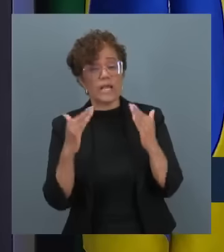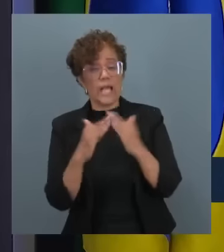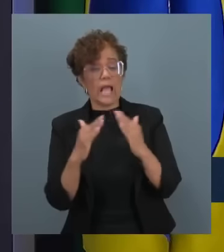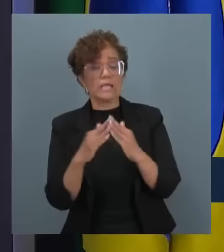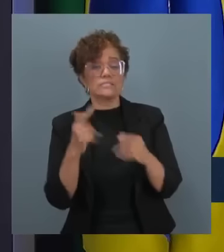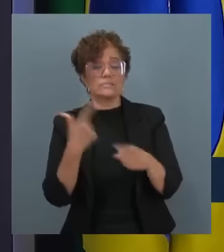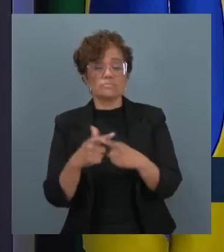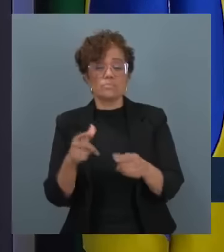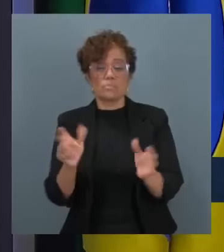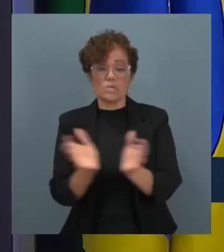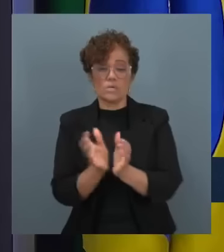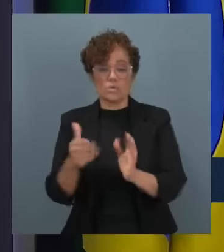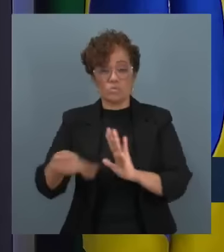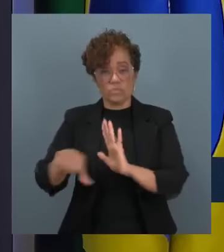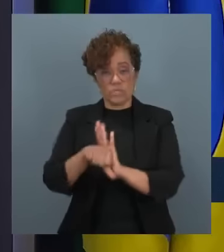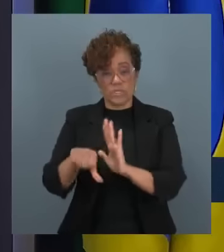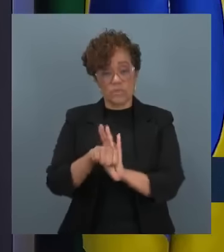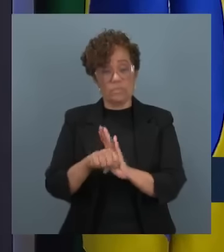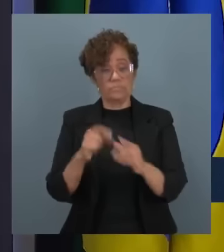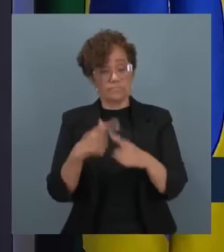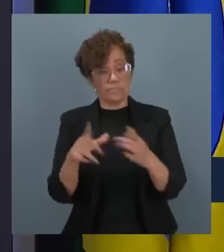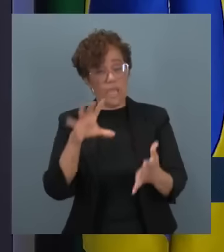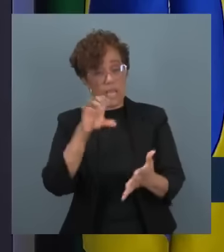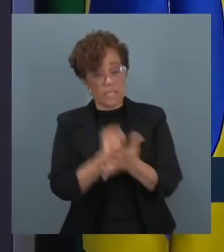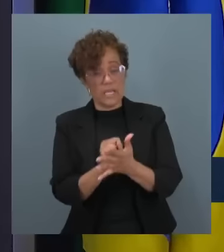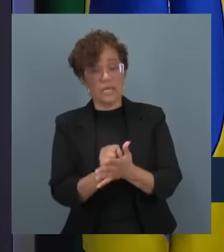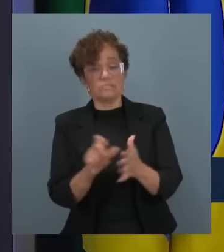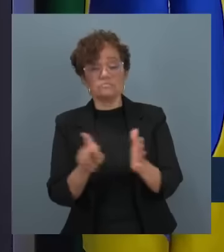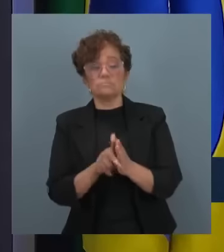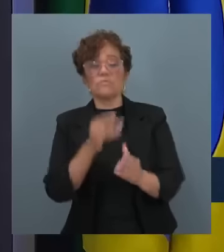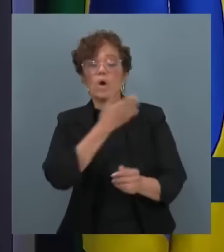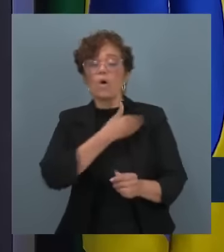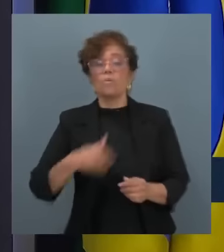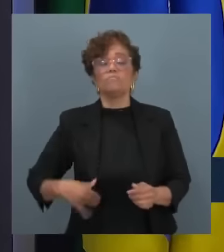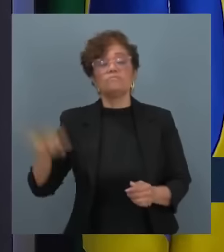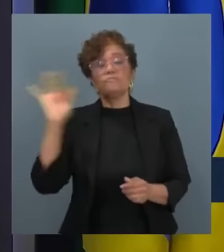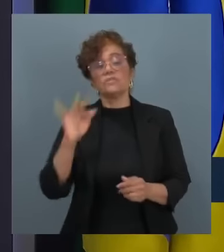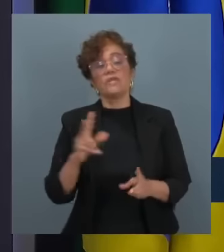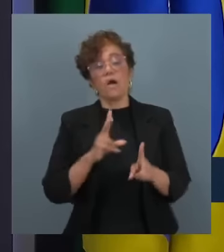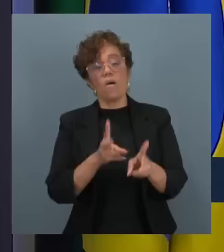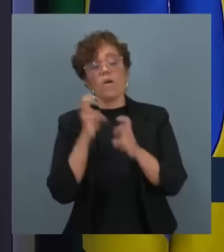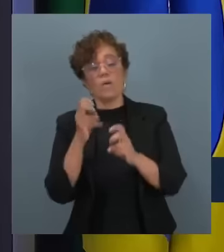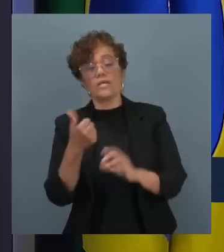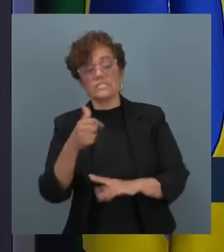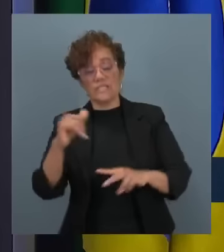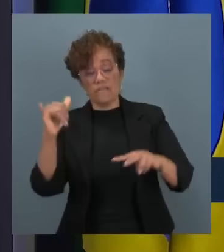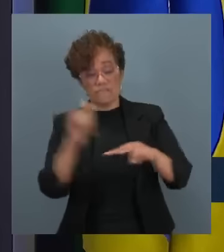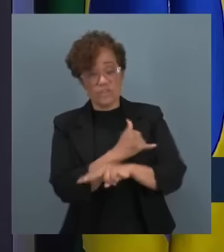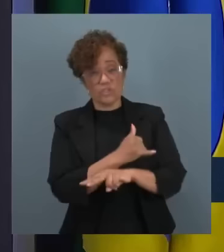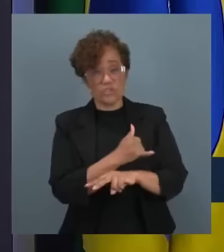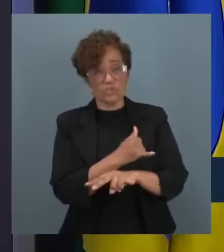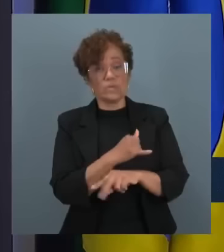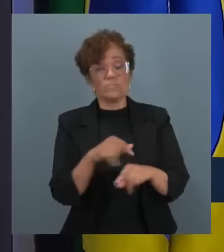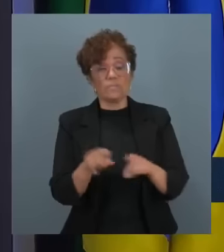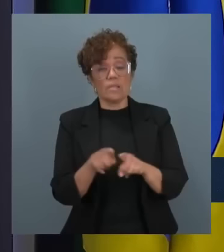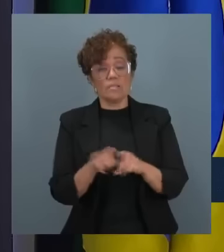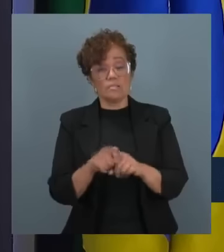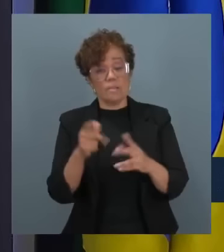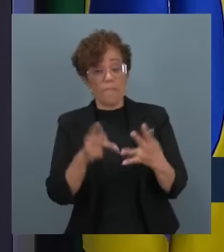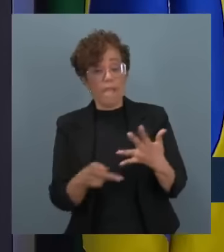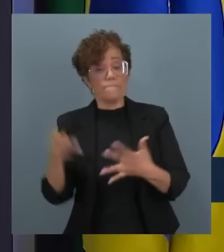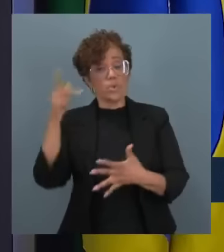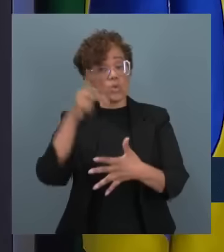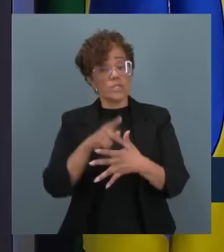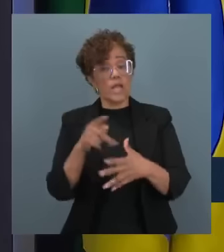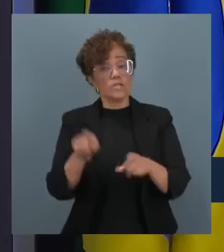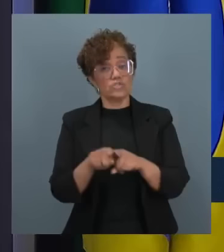criminosa. Esse cadastro permitirá ao governo federal reconhecer oficialmente essas vítimas, dar prioridade a elas em